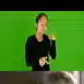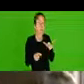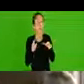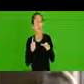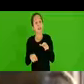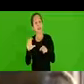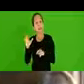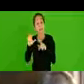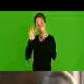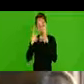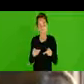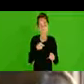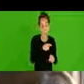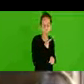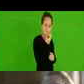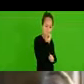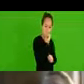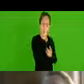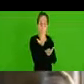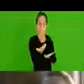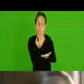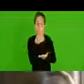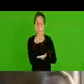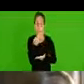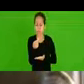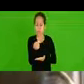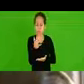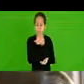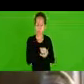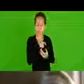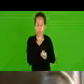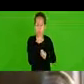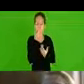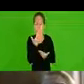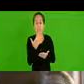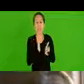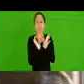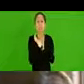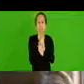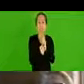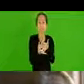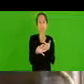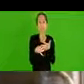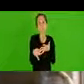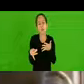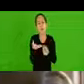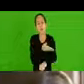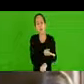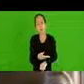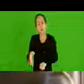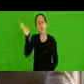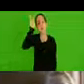fala, e ao falar nós temos símbolos, signos, costumes, valores, histórias,